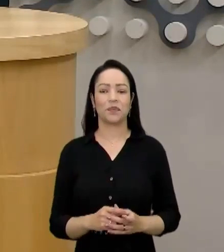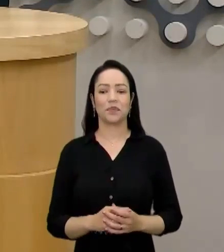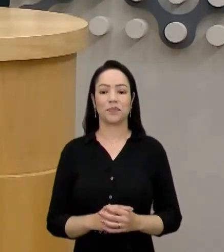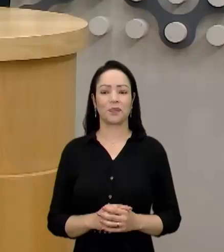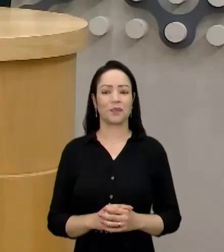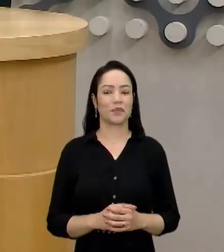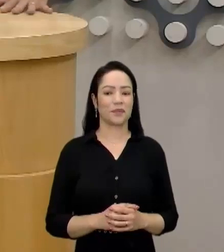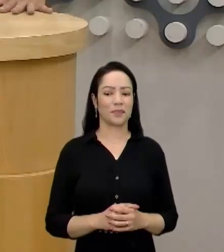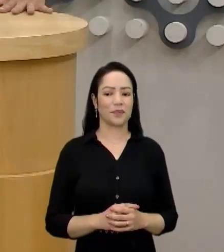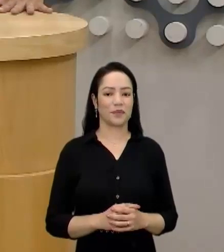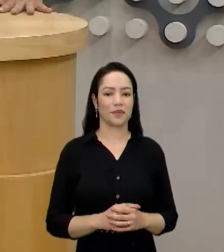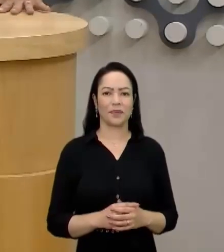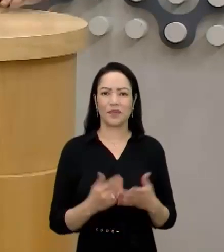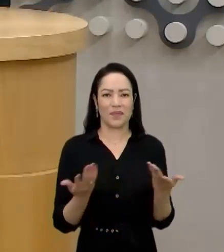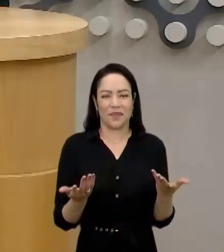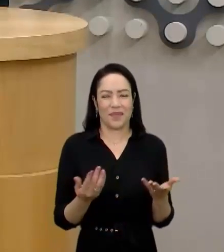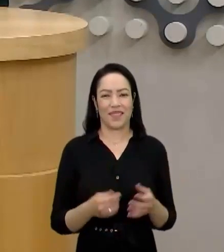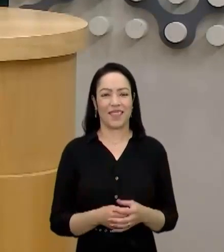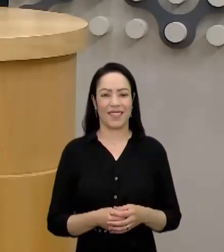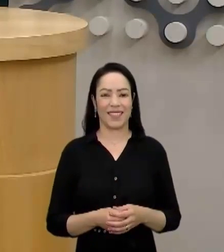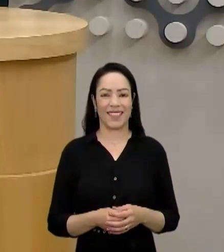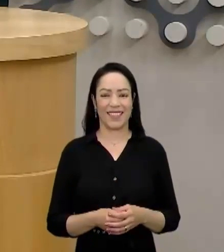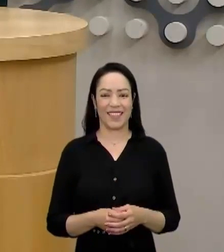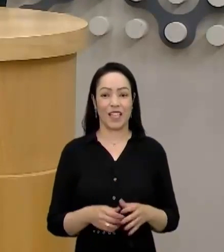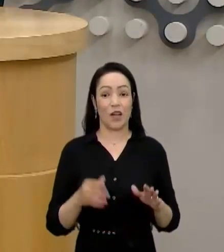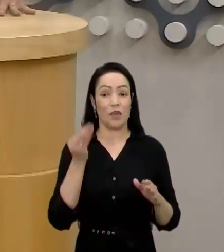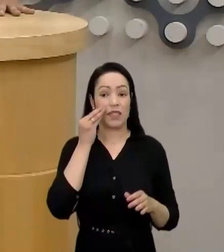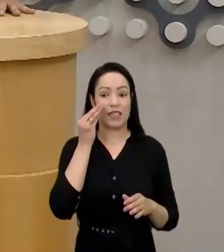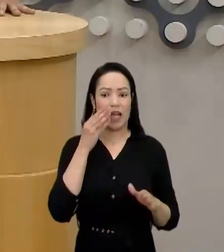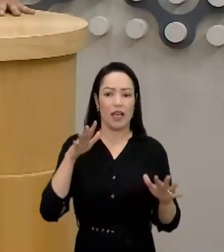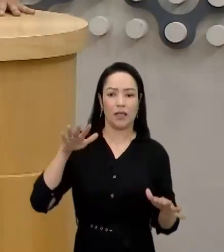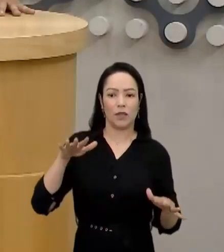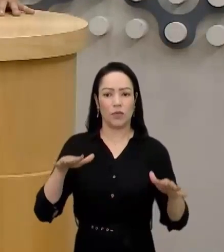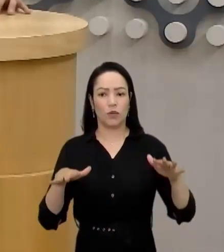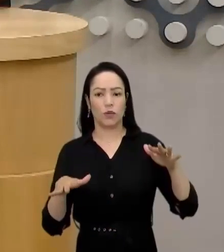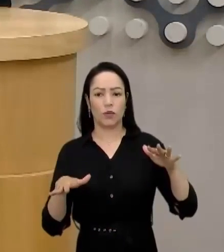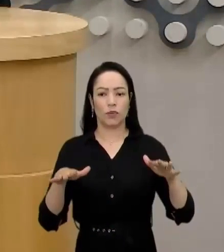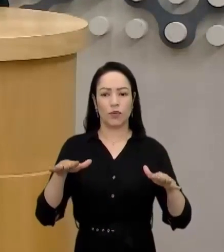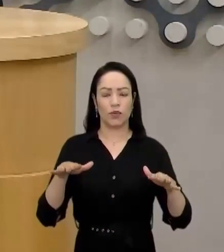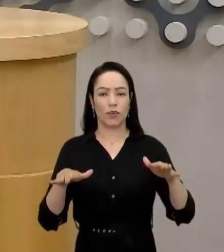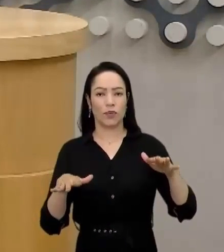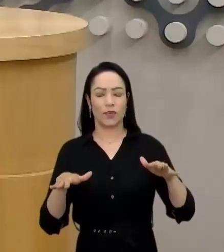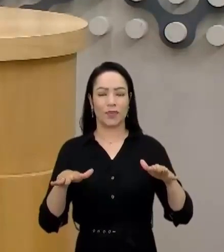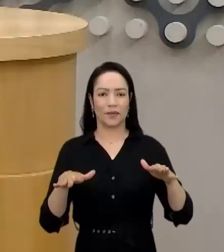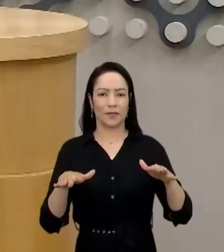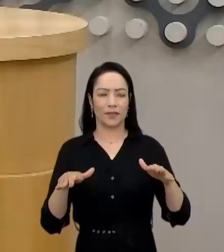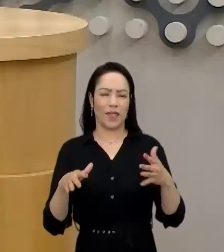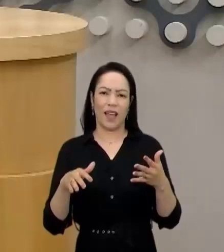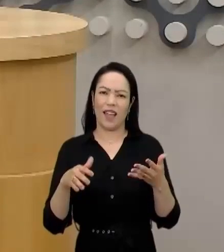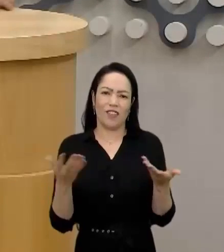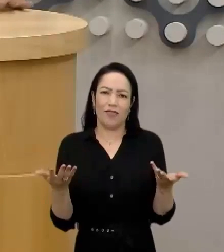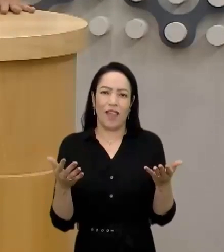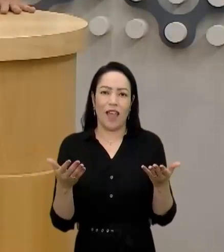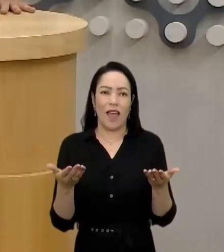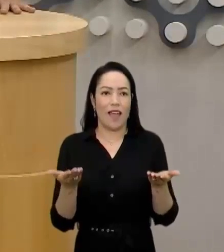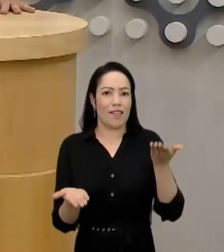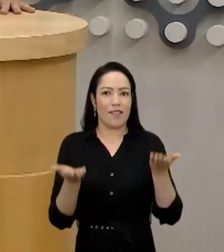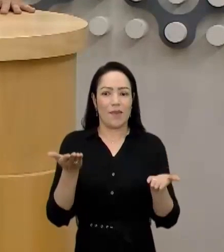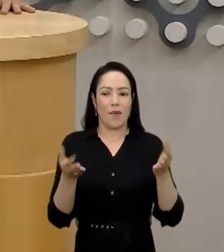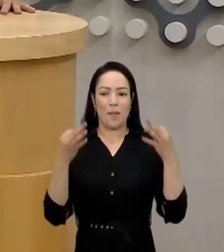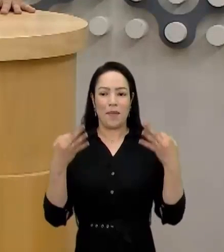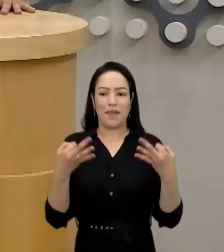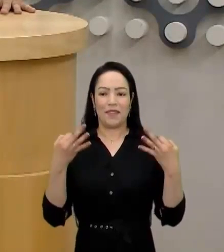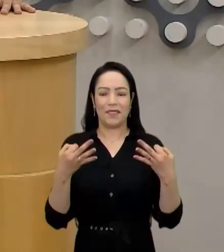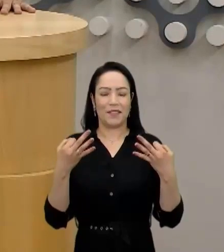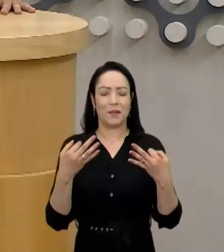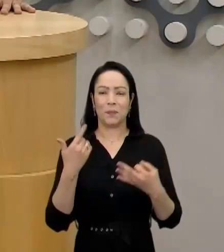tirar esse balcão. Não, tira não, deixa assim. Olha, não consigo direito não. Gente, o professor Mauro não é uma pessoa equilibrada. Você